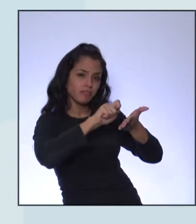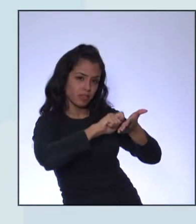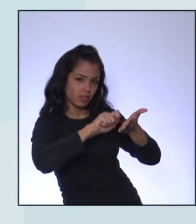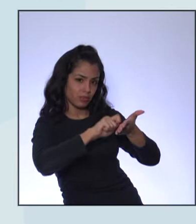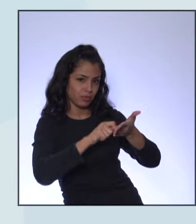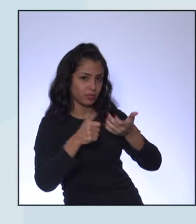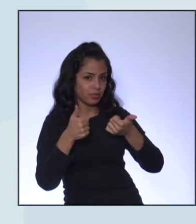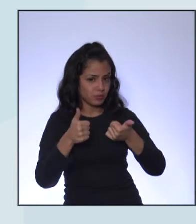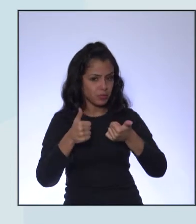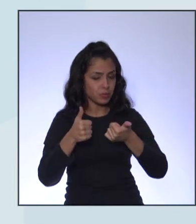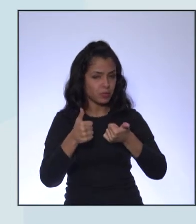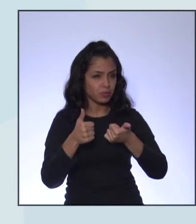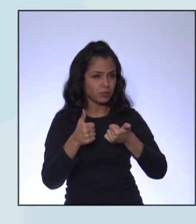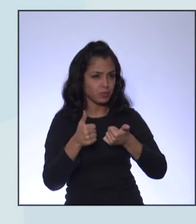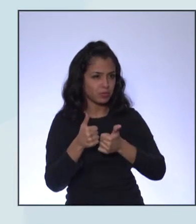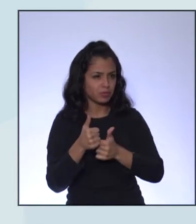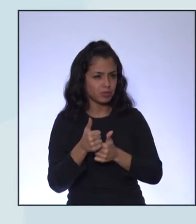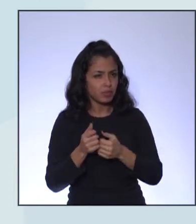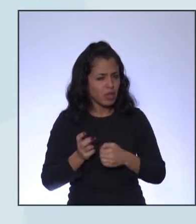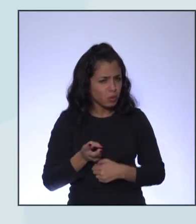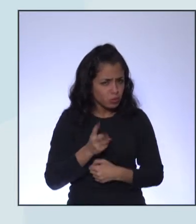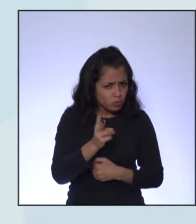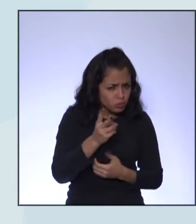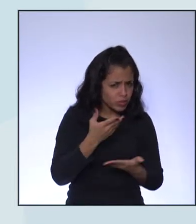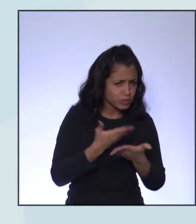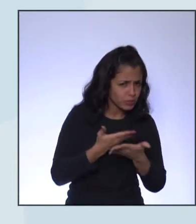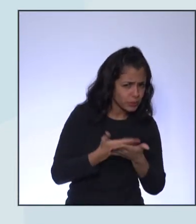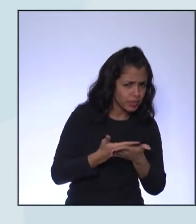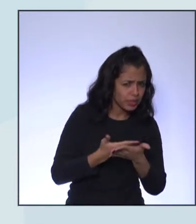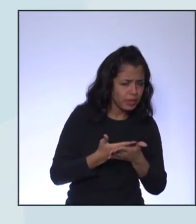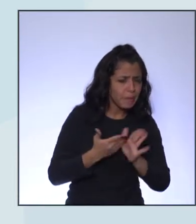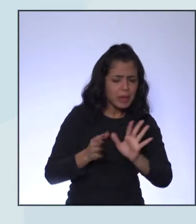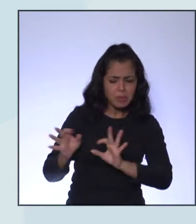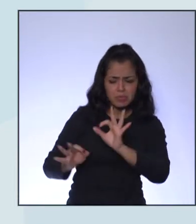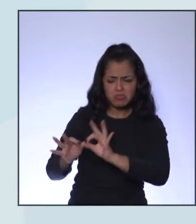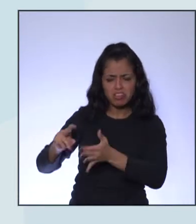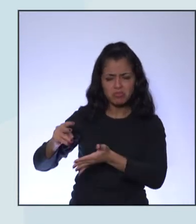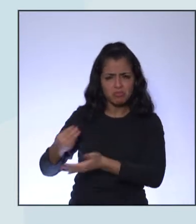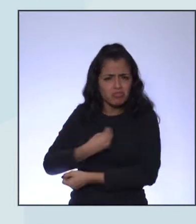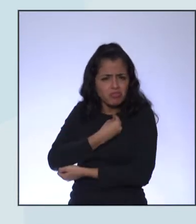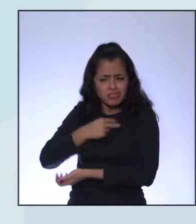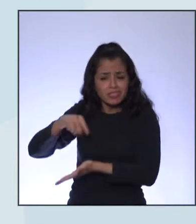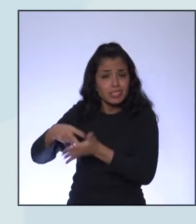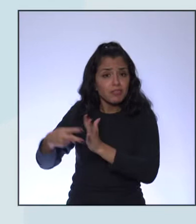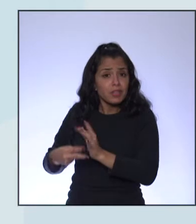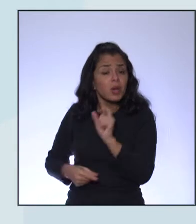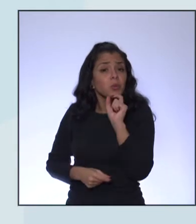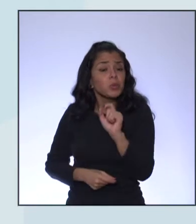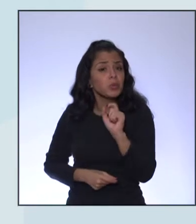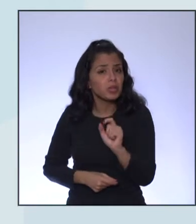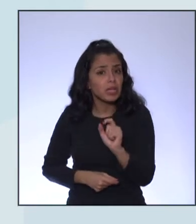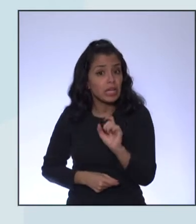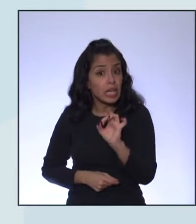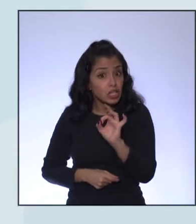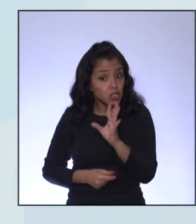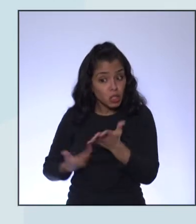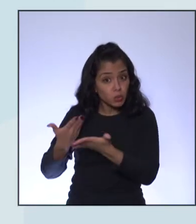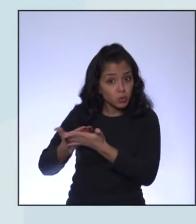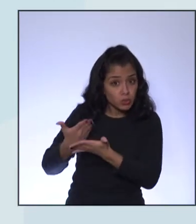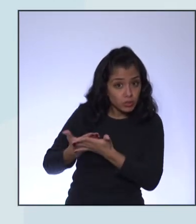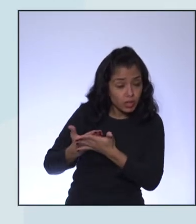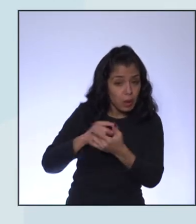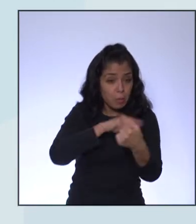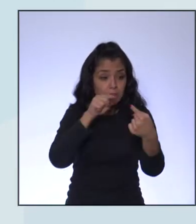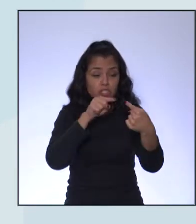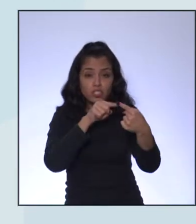caderno. É só a continuidade do estudo? O que significa projeto de vida? Será que ele só tem o objetivo